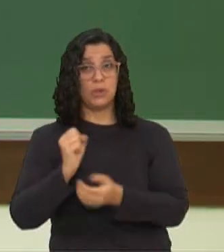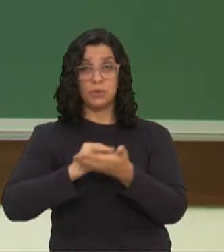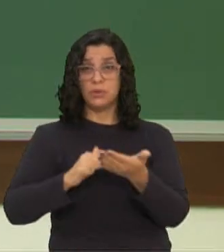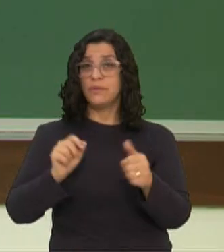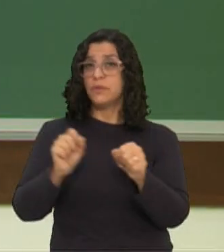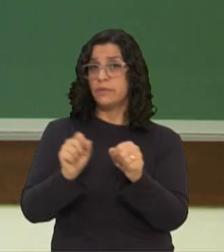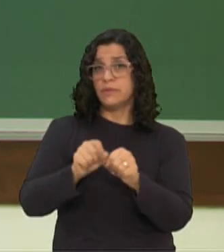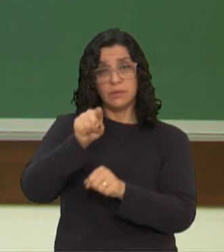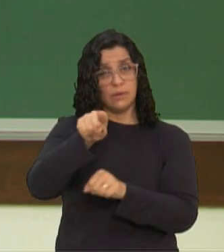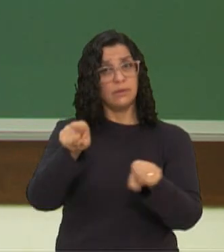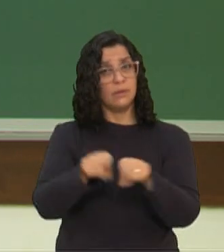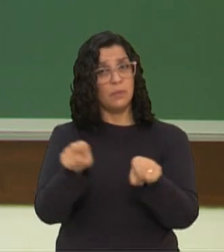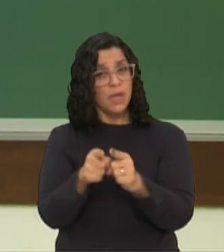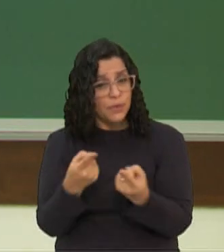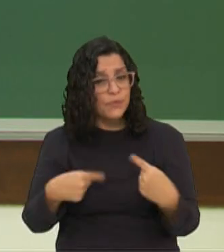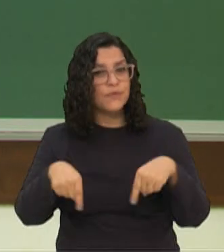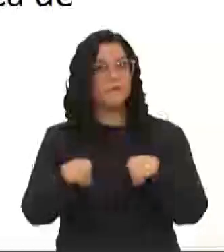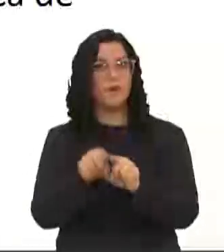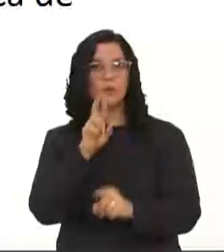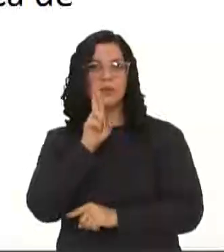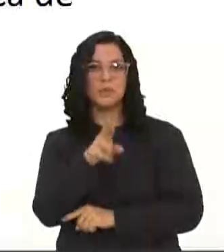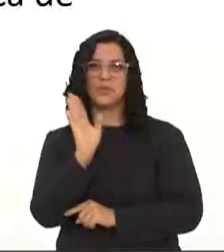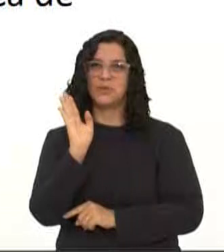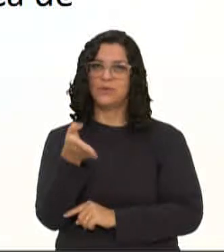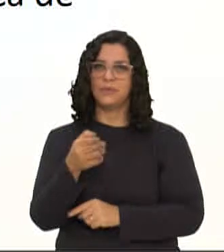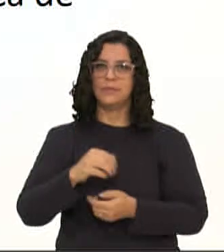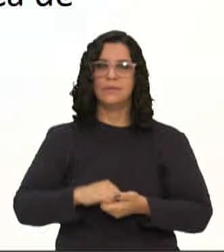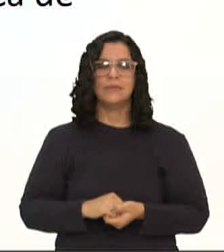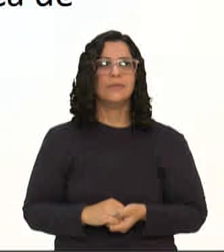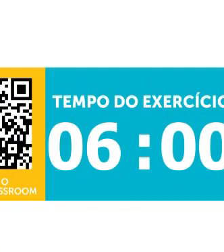esse exercício para vocês e logo retorno novamente.